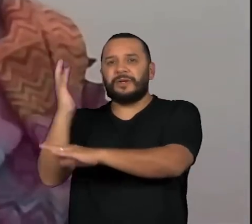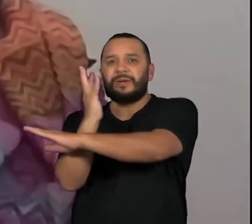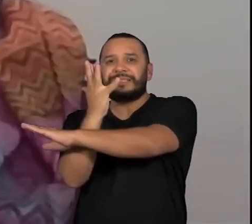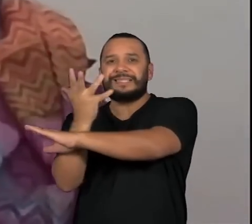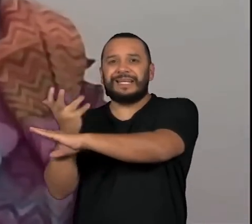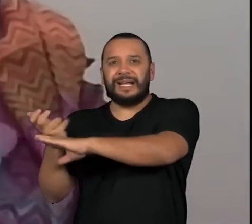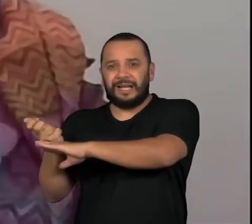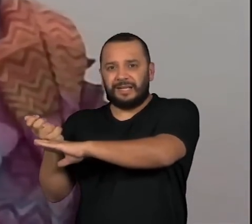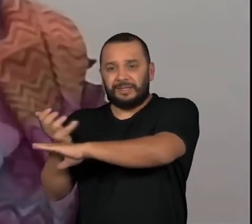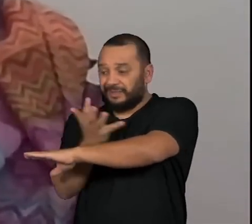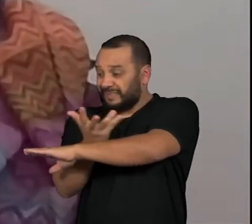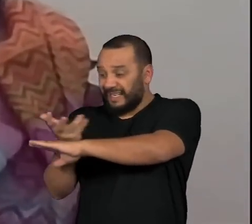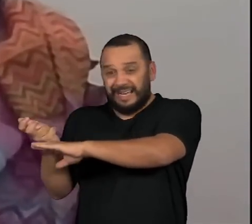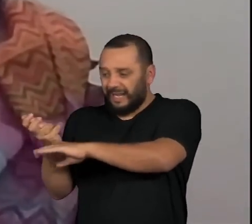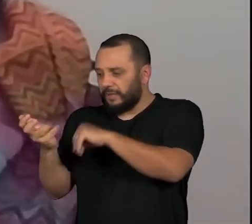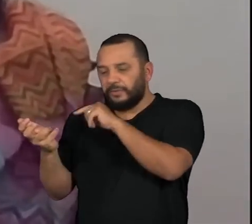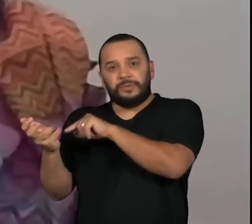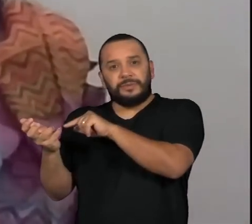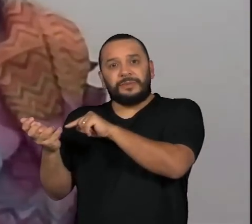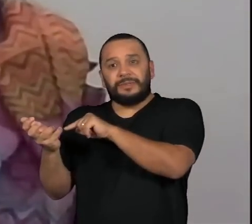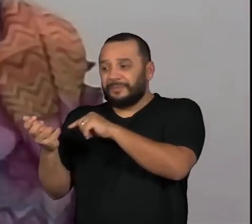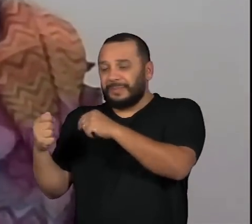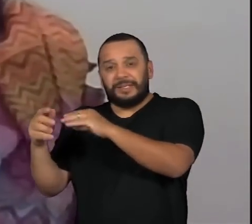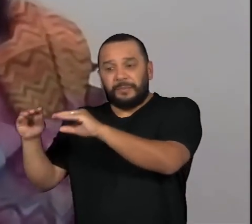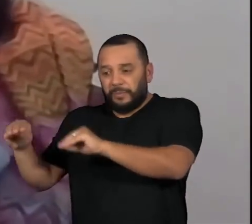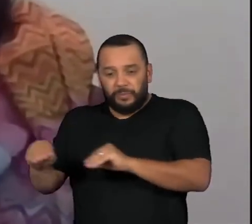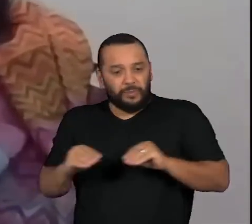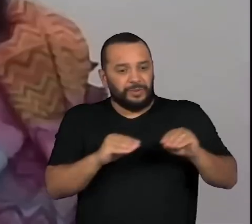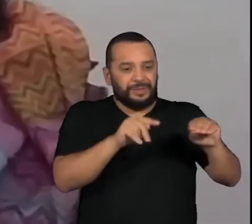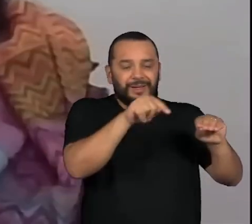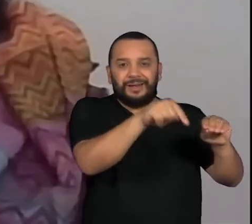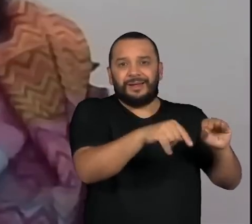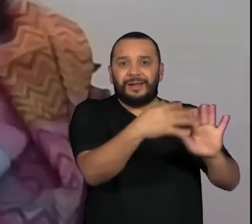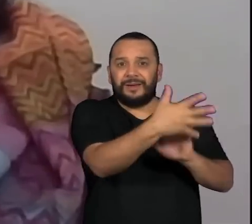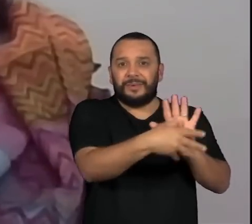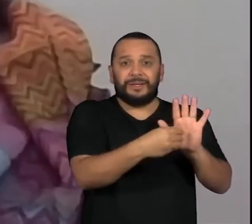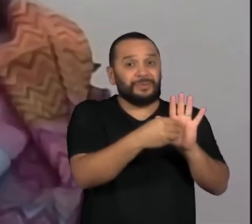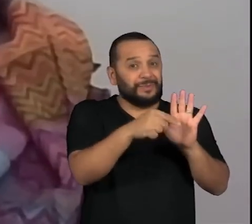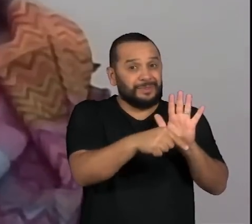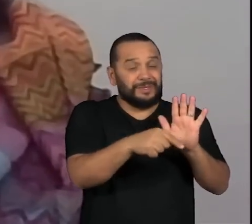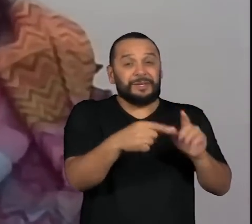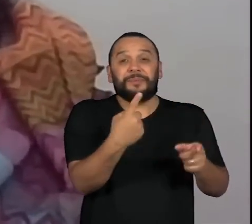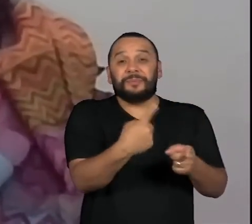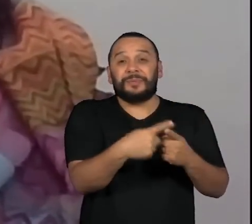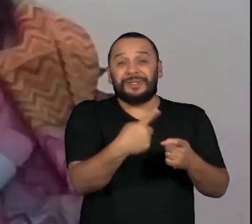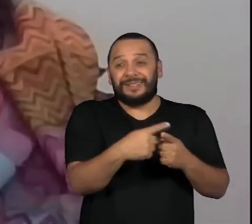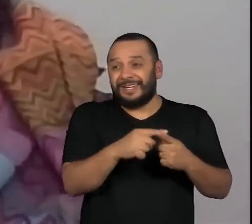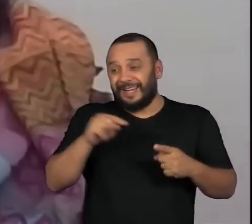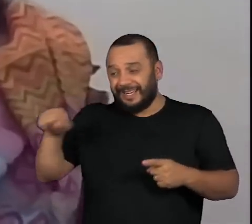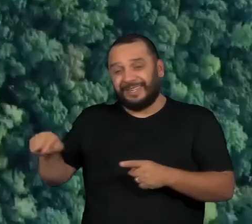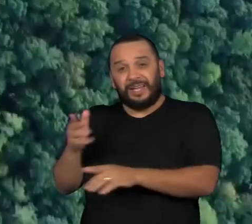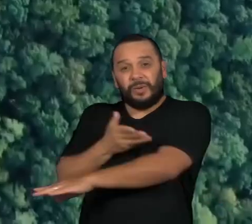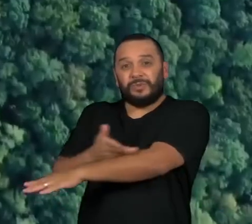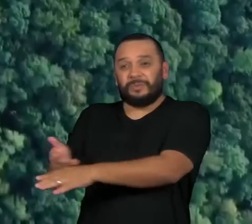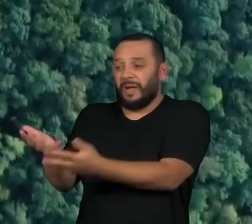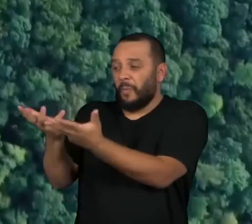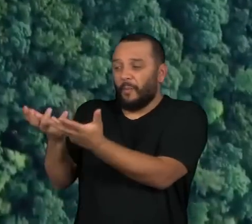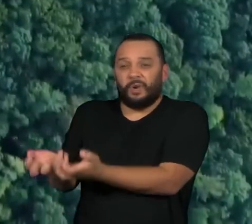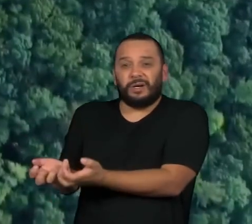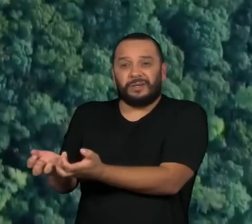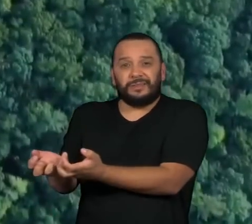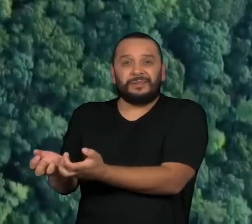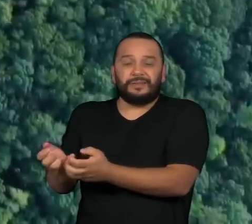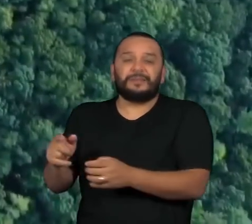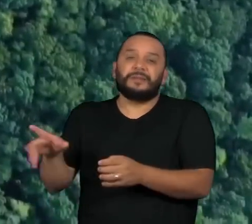principalmente onde existe a transição da Amazônia para o Cerrado, que seria a parte sul da Amazônia.